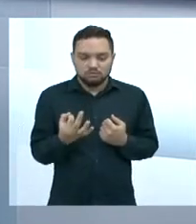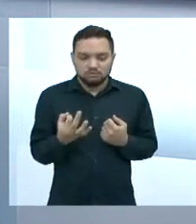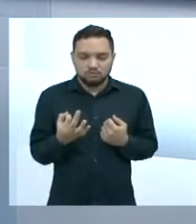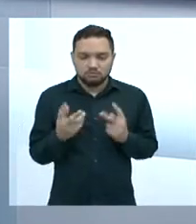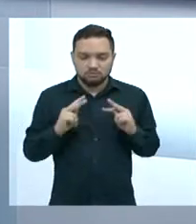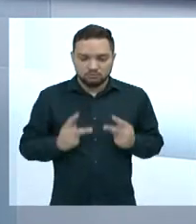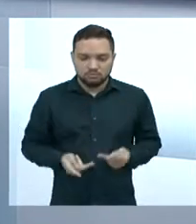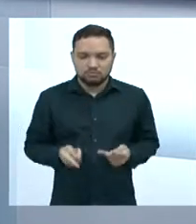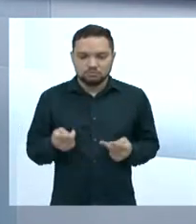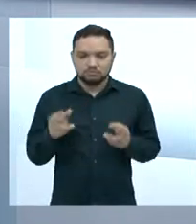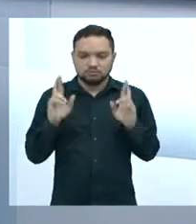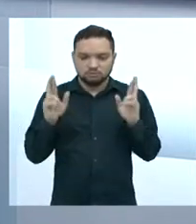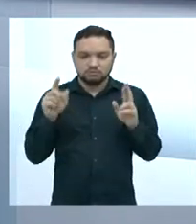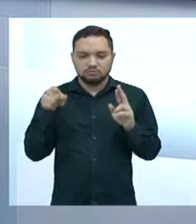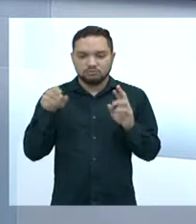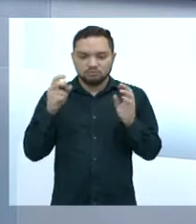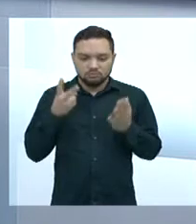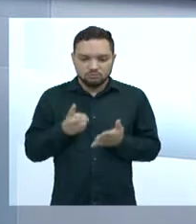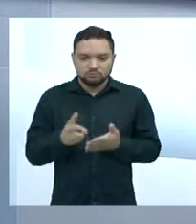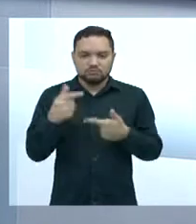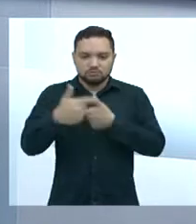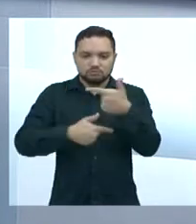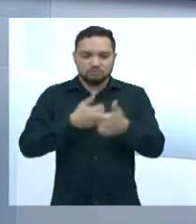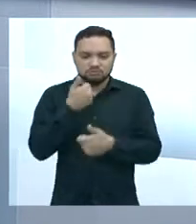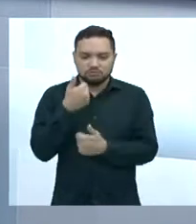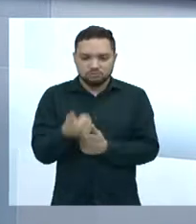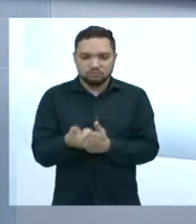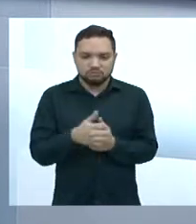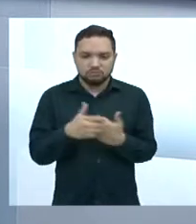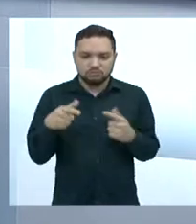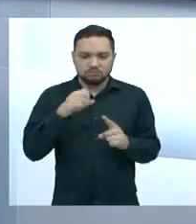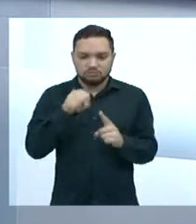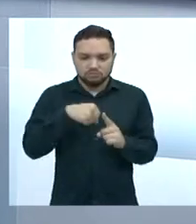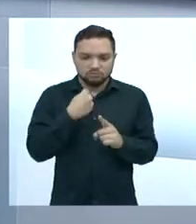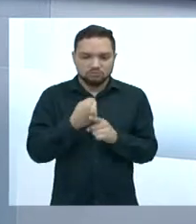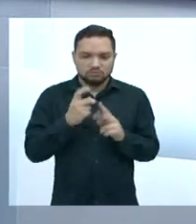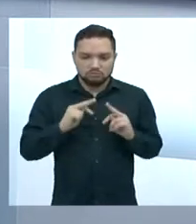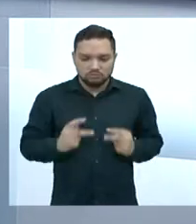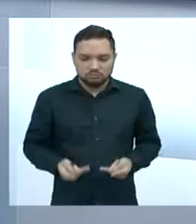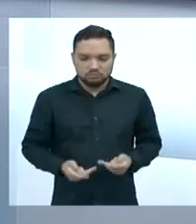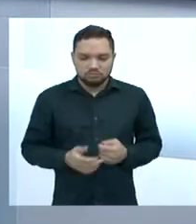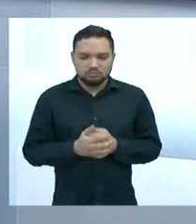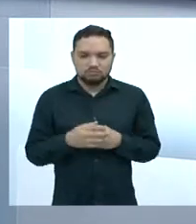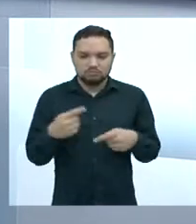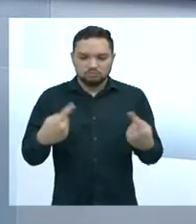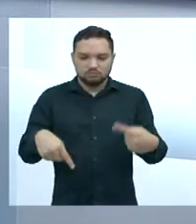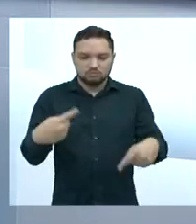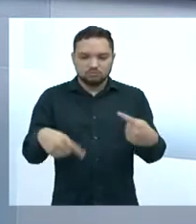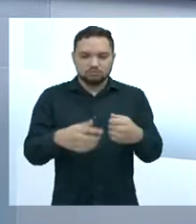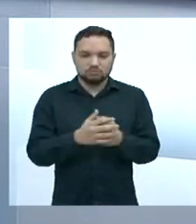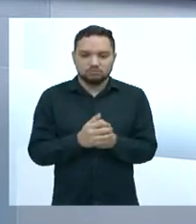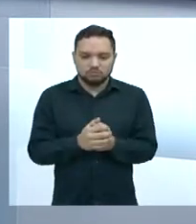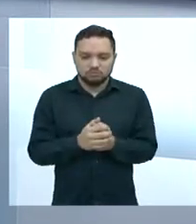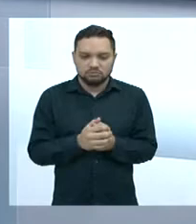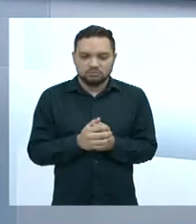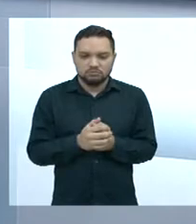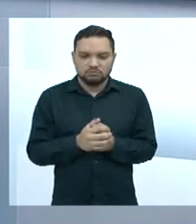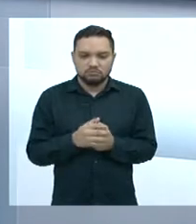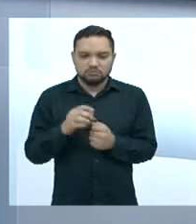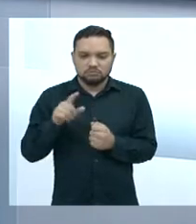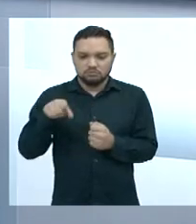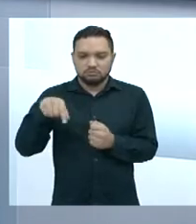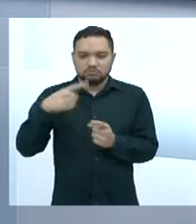continue aí cumprindo muito bem a sua missão social, a sua missão humana e a sua missão política, vereador. Até a próxima